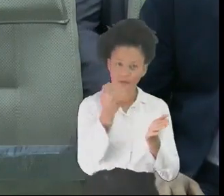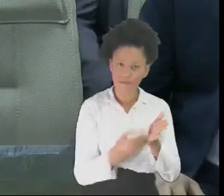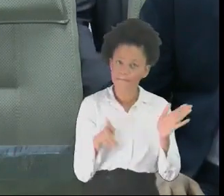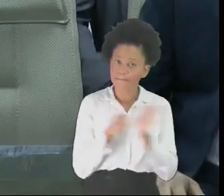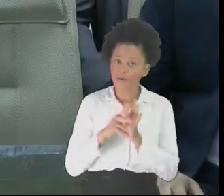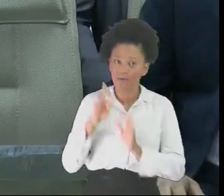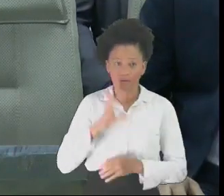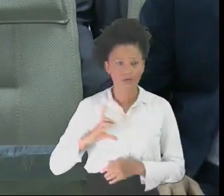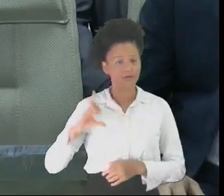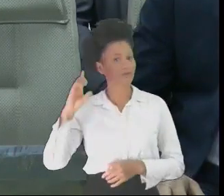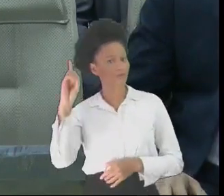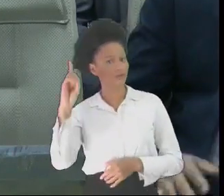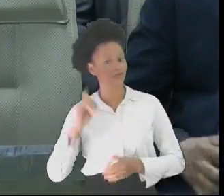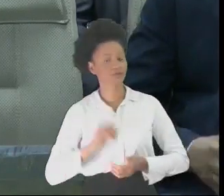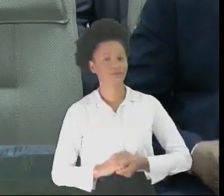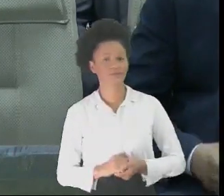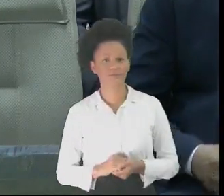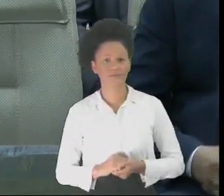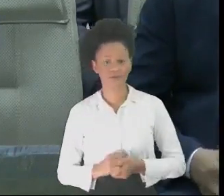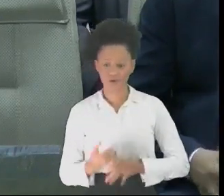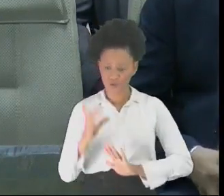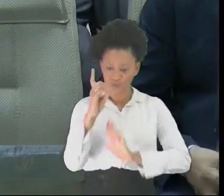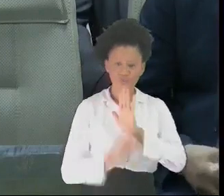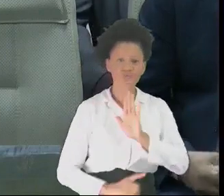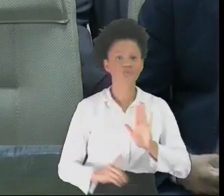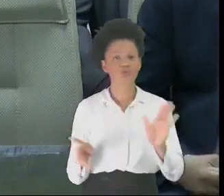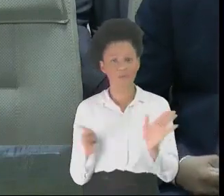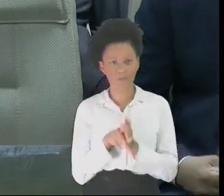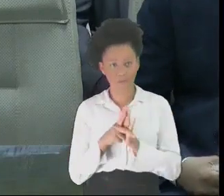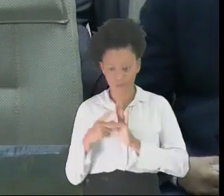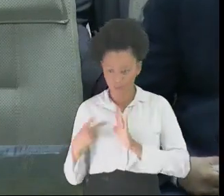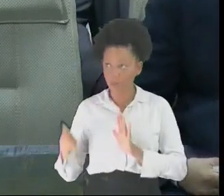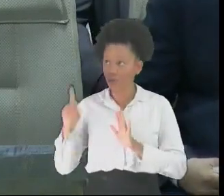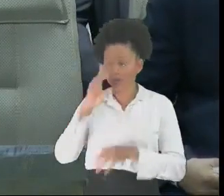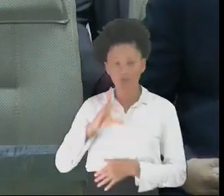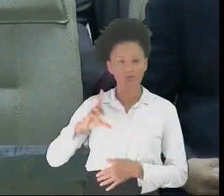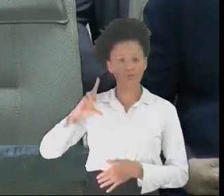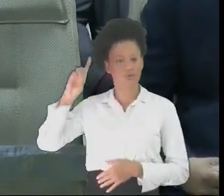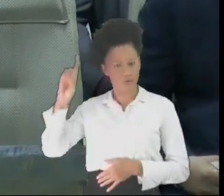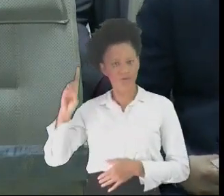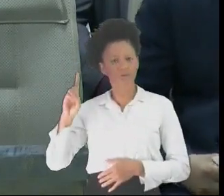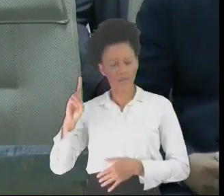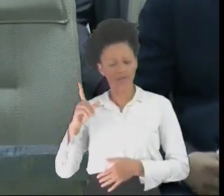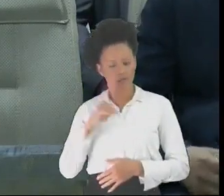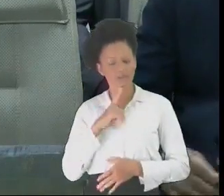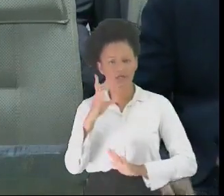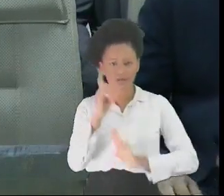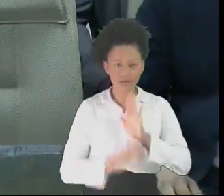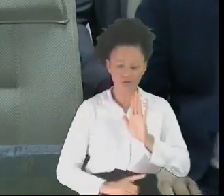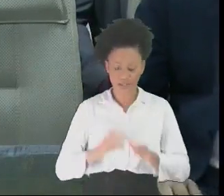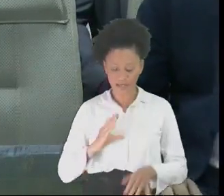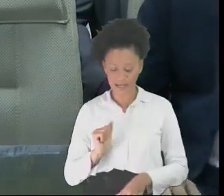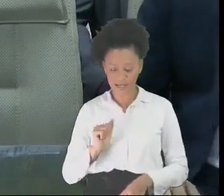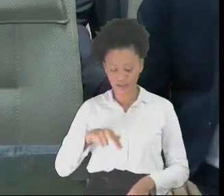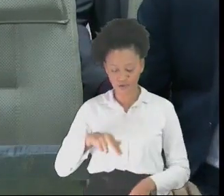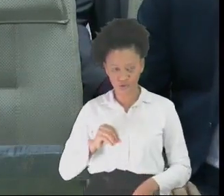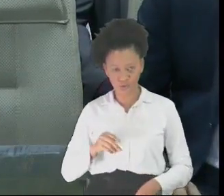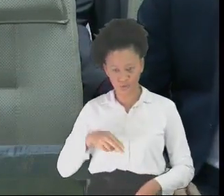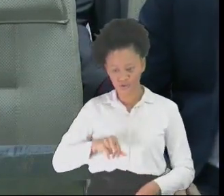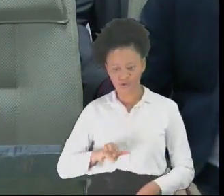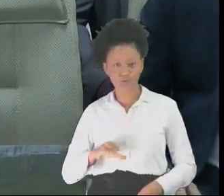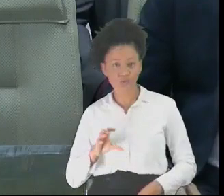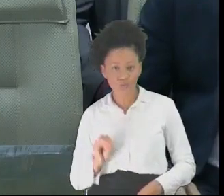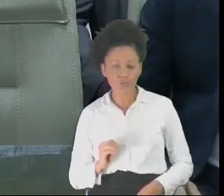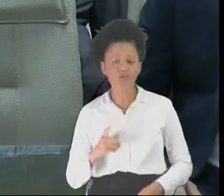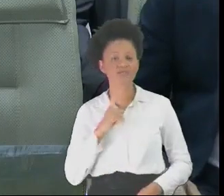Deus. O direito canônico, o direito divino. Existe o direito divino, existe o direito canônico e existe